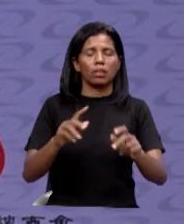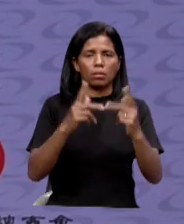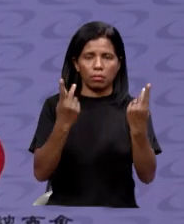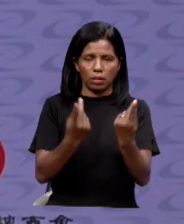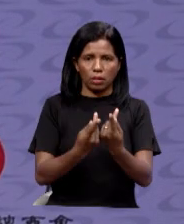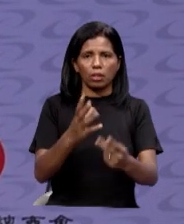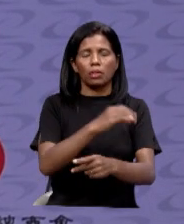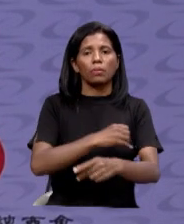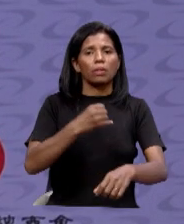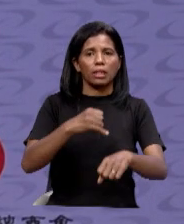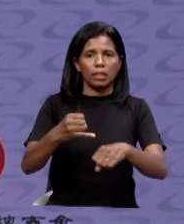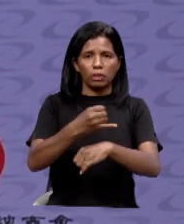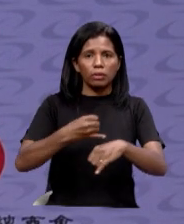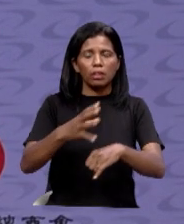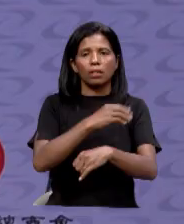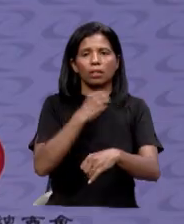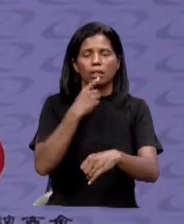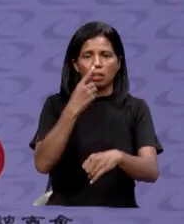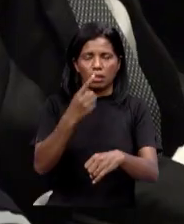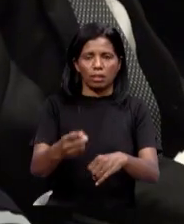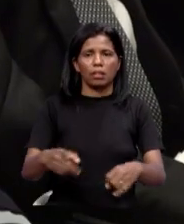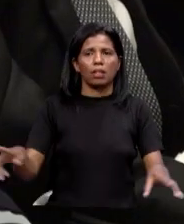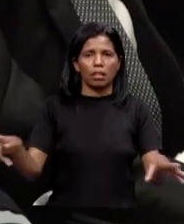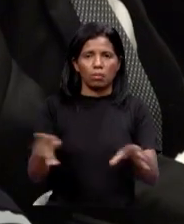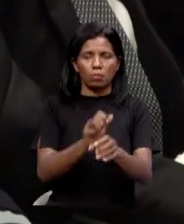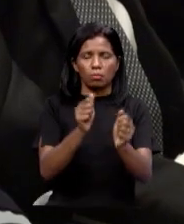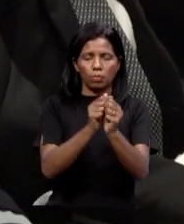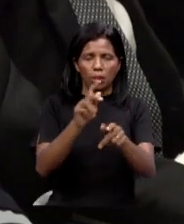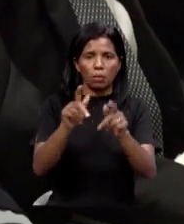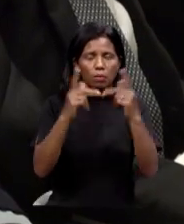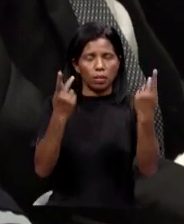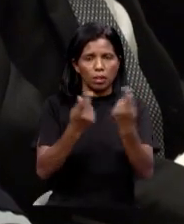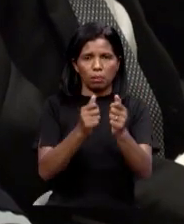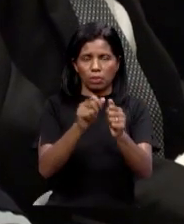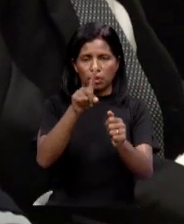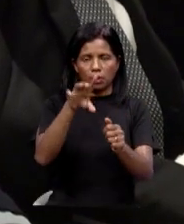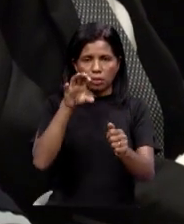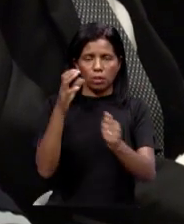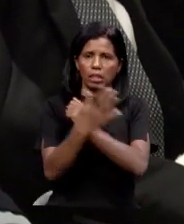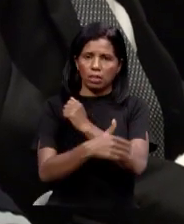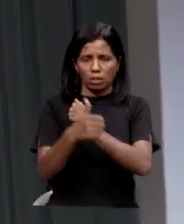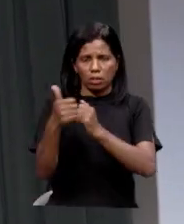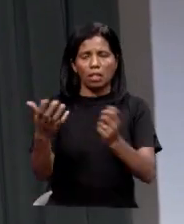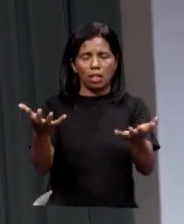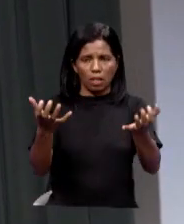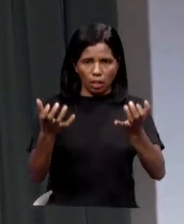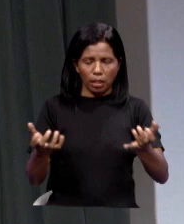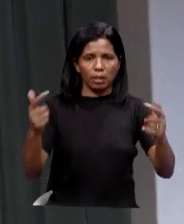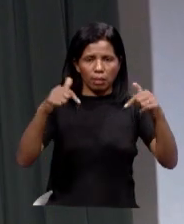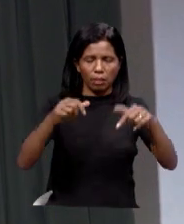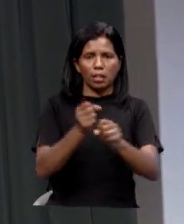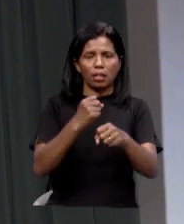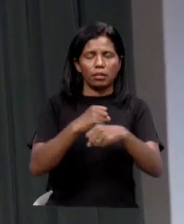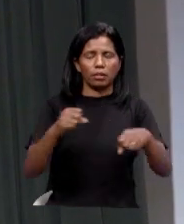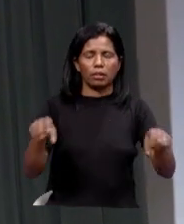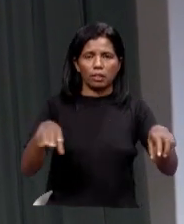Industry ne be mac participa husi investidor quase a tu sidarese husi Singapore no nação selo ne be hakar ki investe i Timor-Leste. Líder